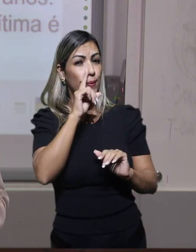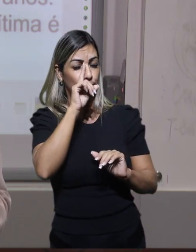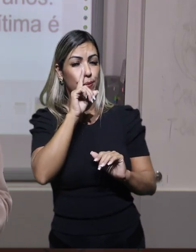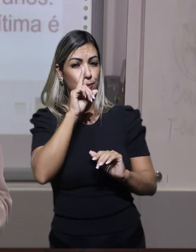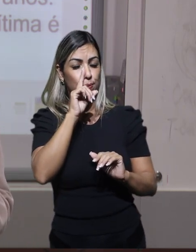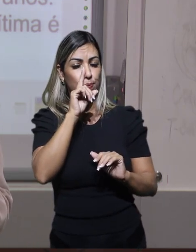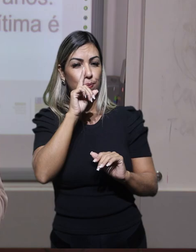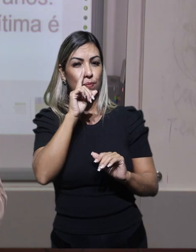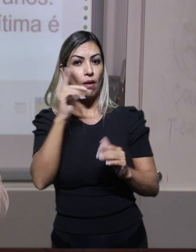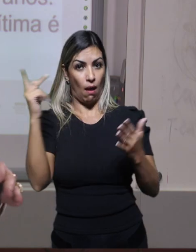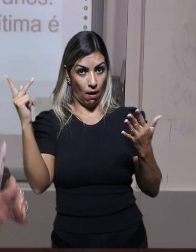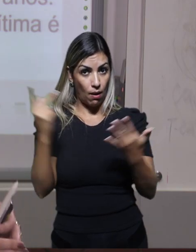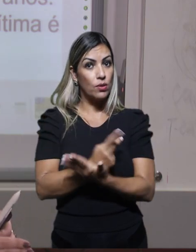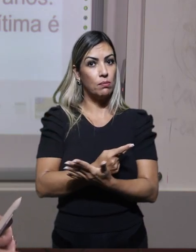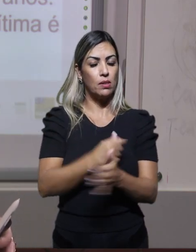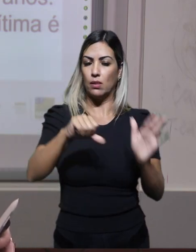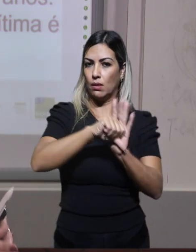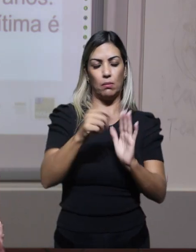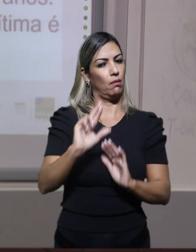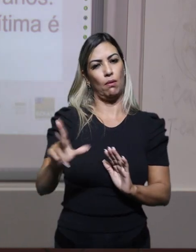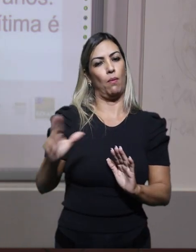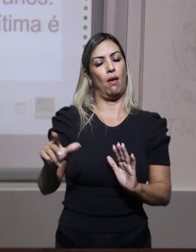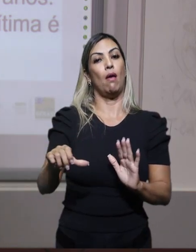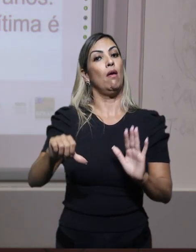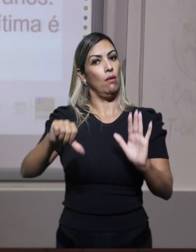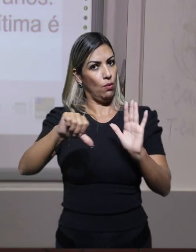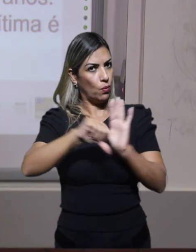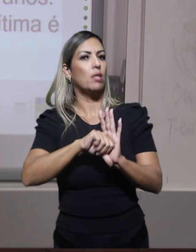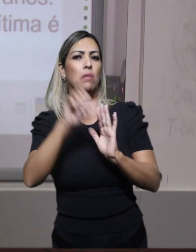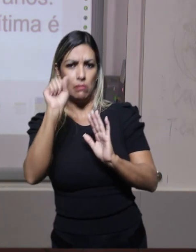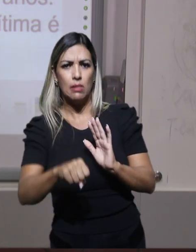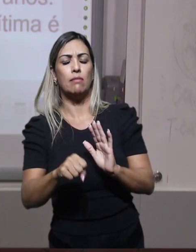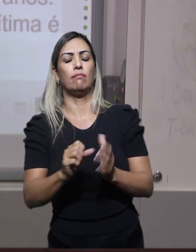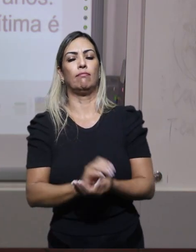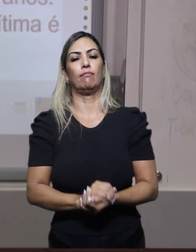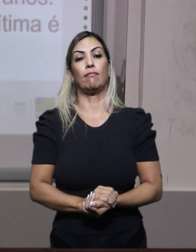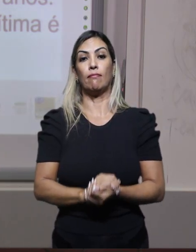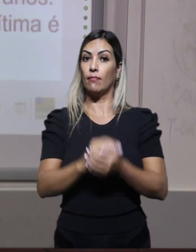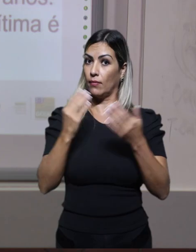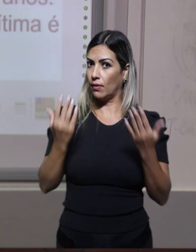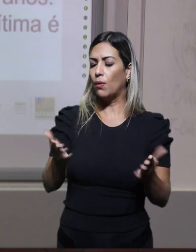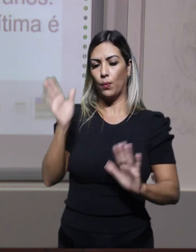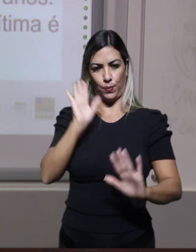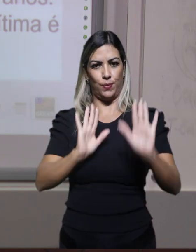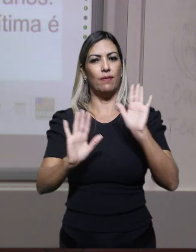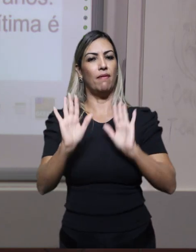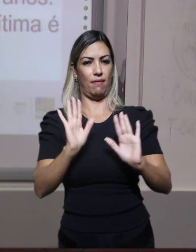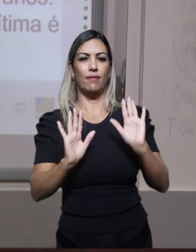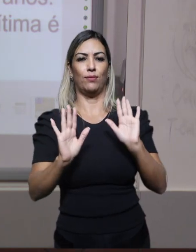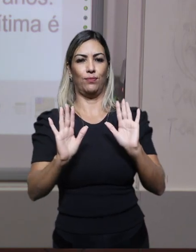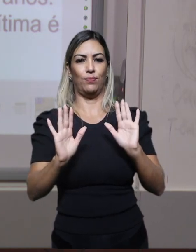entre o que é um fato que não é criminoso e um fato criminoso. Então, muito